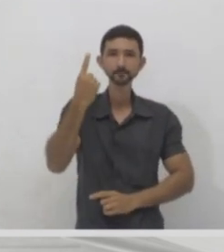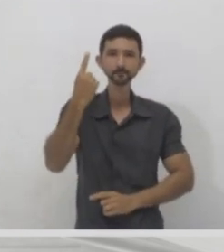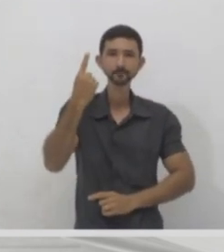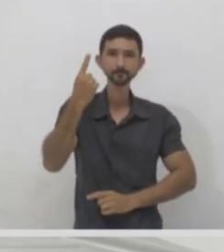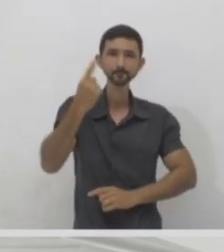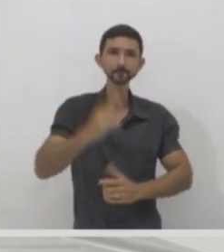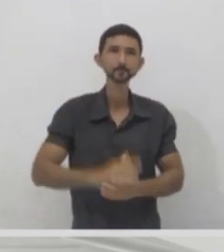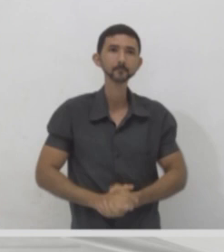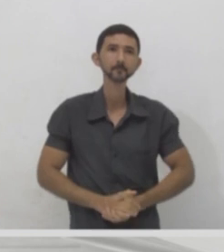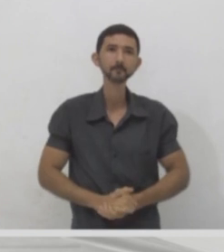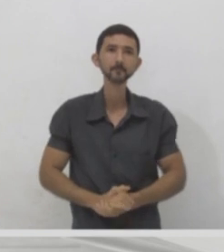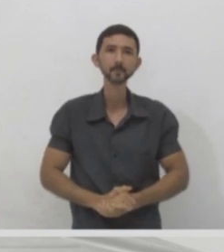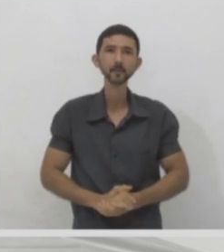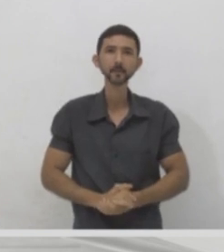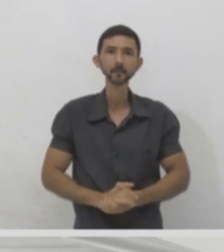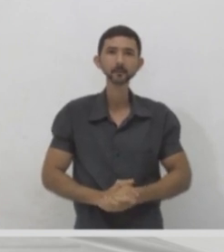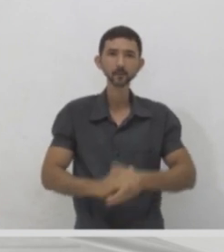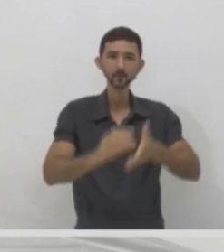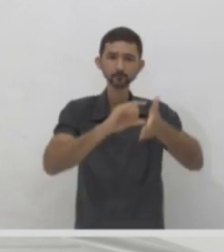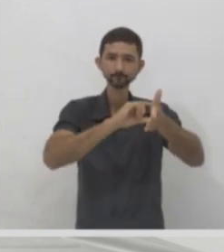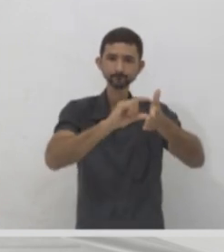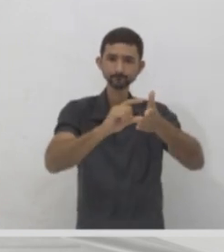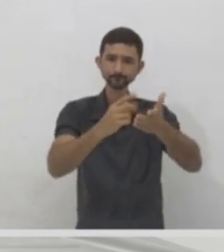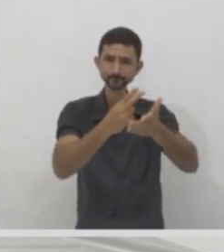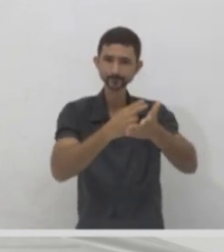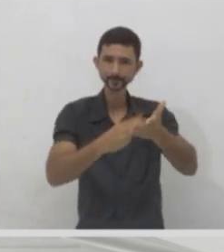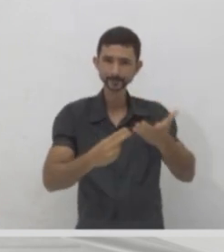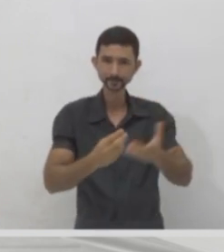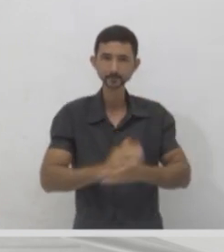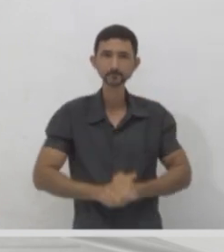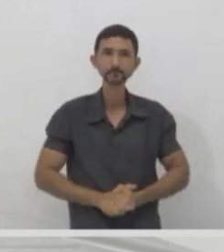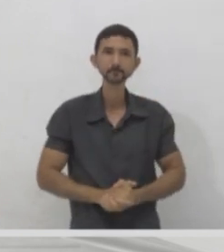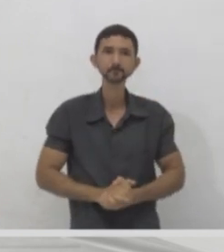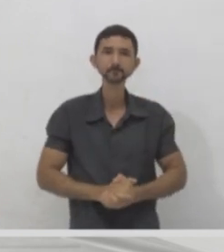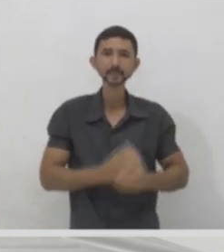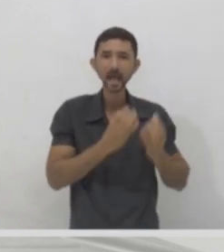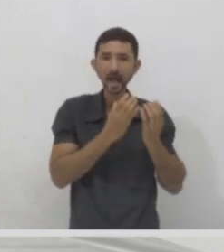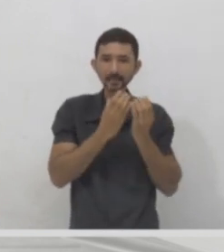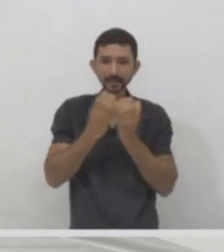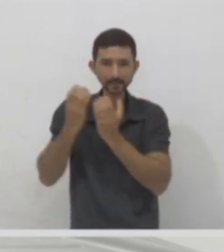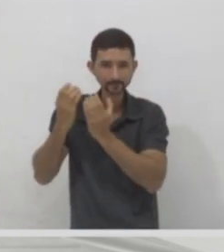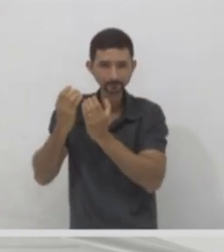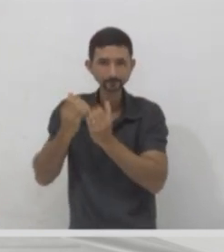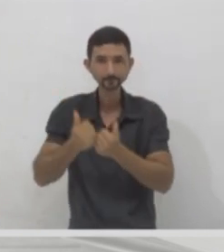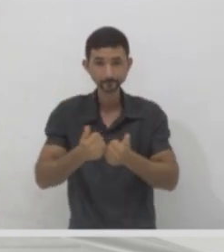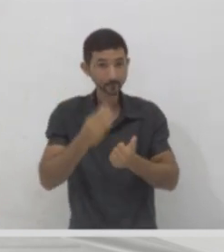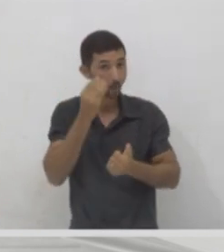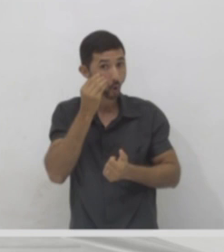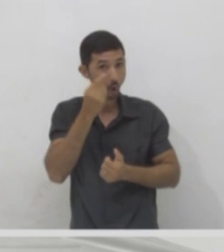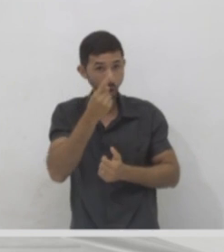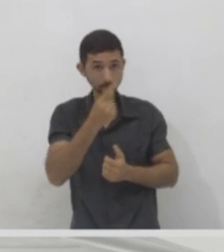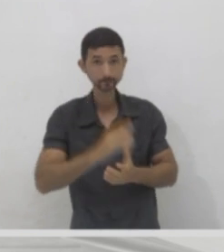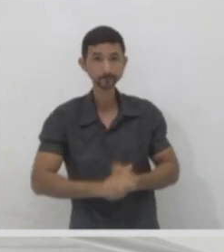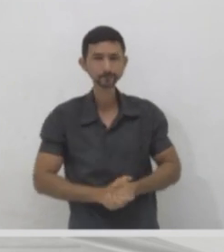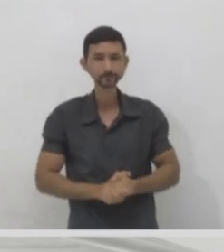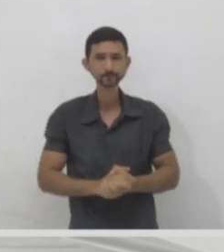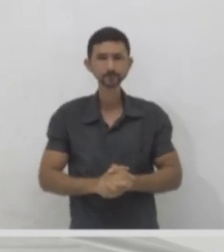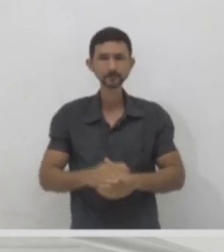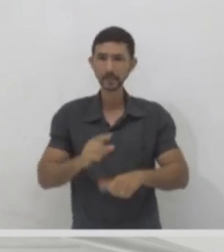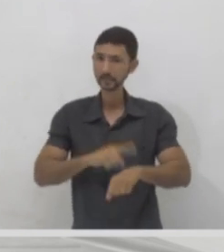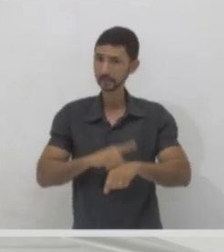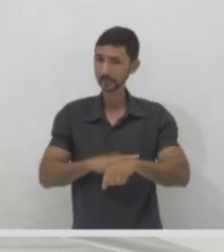atividade. Eu coloquei aqui para vocês uma tirinha da Magali e eu preciso que vocês observem. Eu vou dar um tempinho para